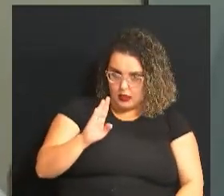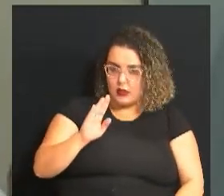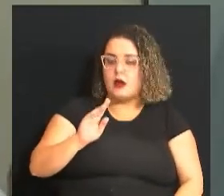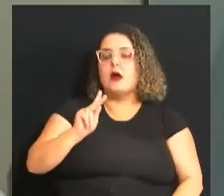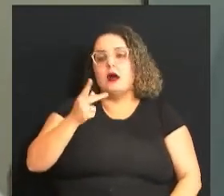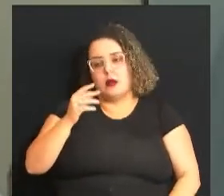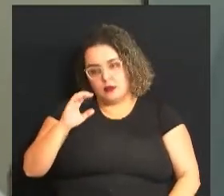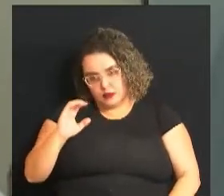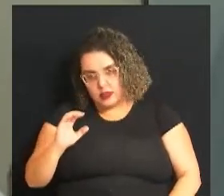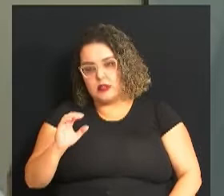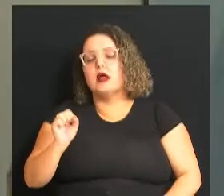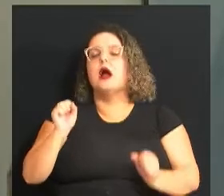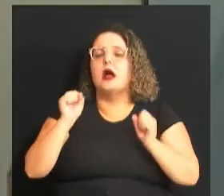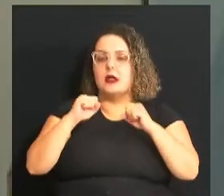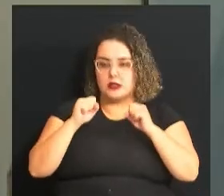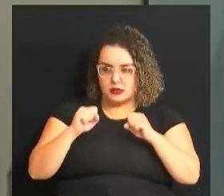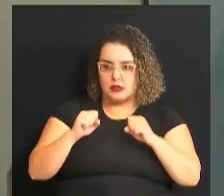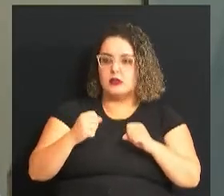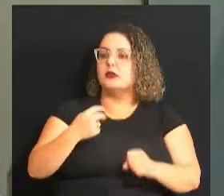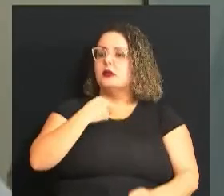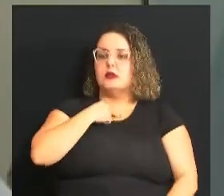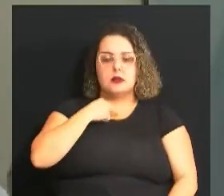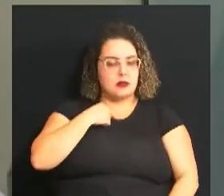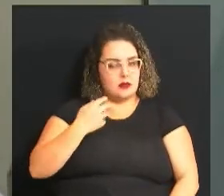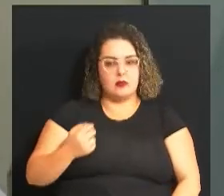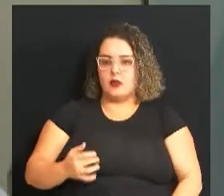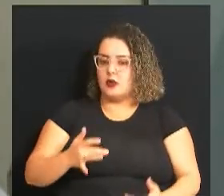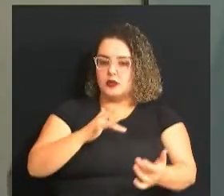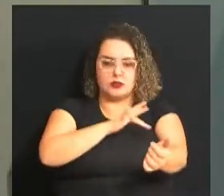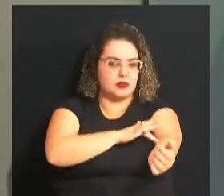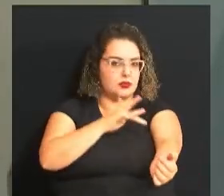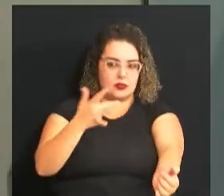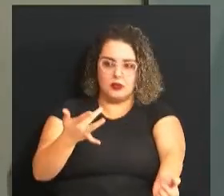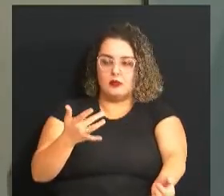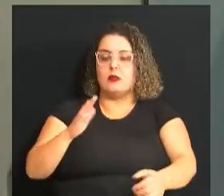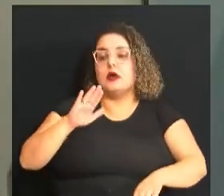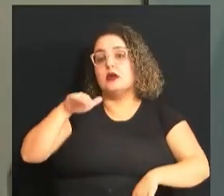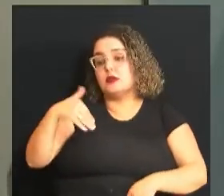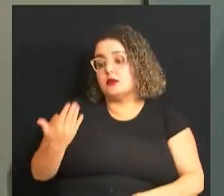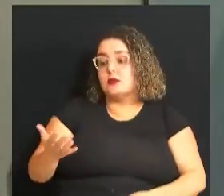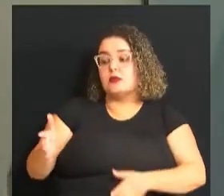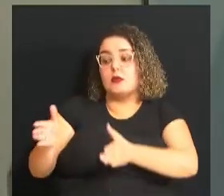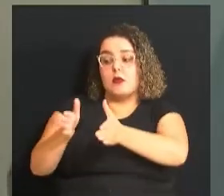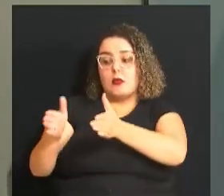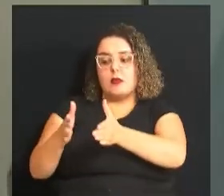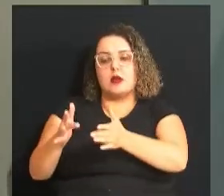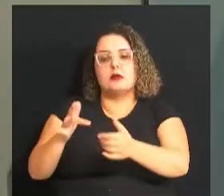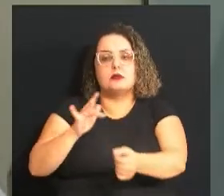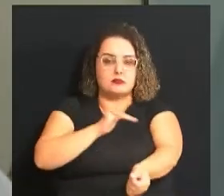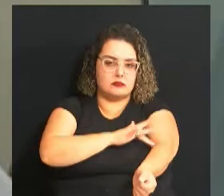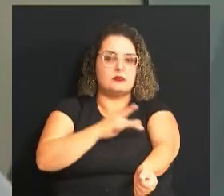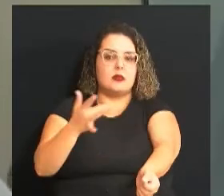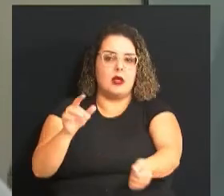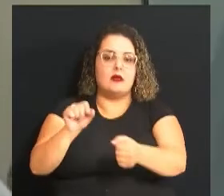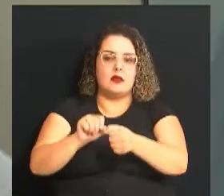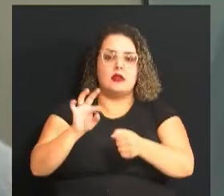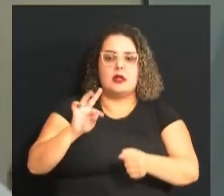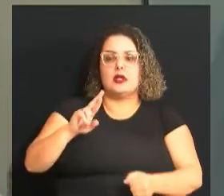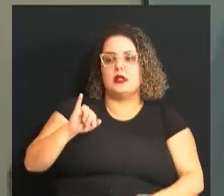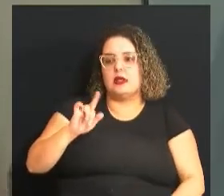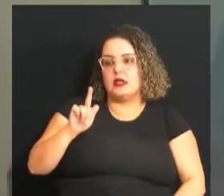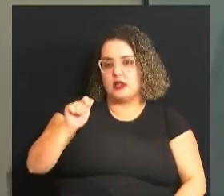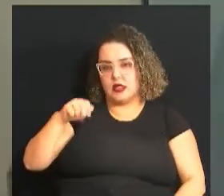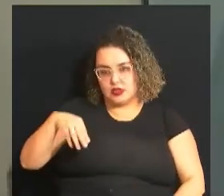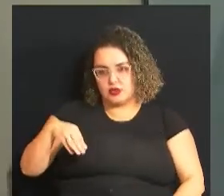são contraindicações, mas lá no momento em que é feita a doação, é feita a triagem. O sangue ele não